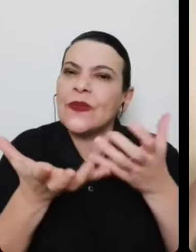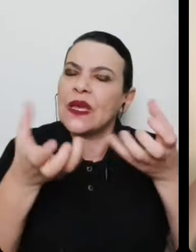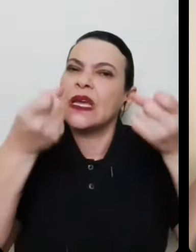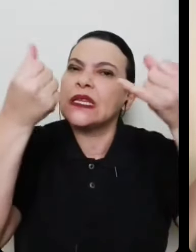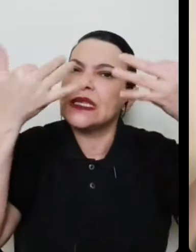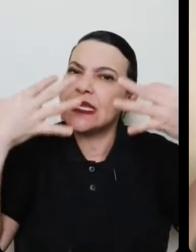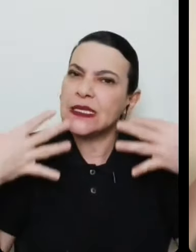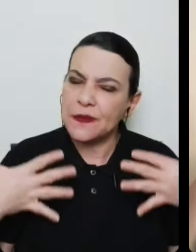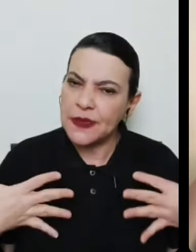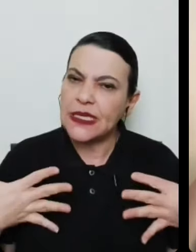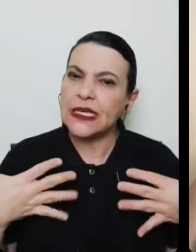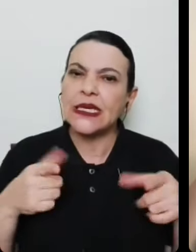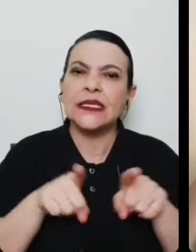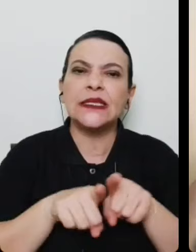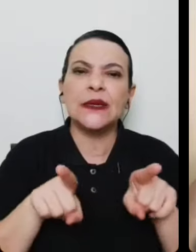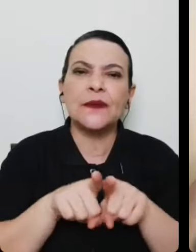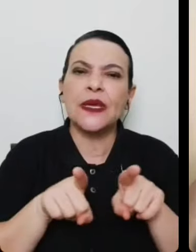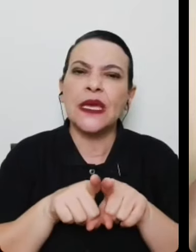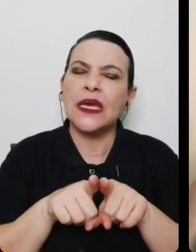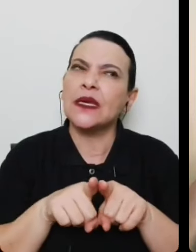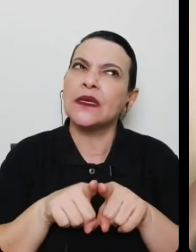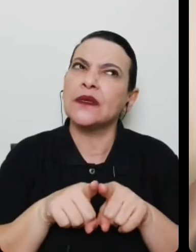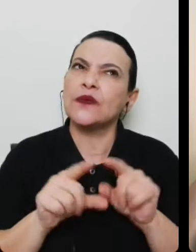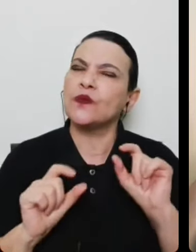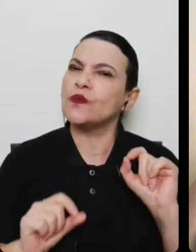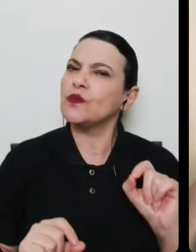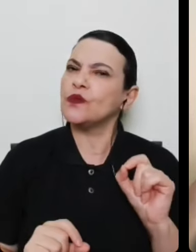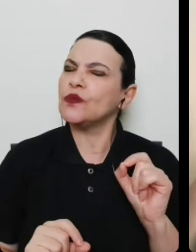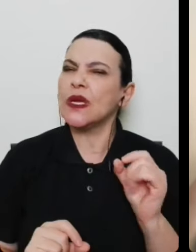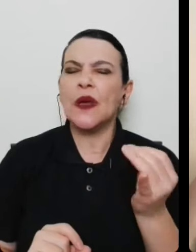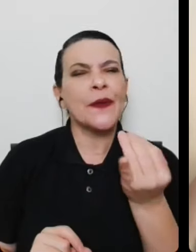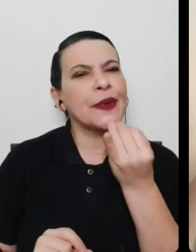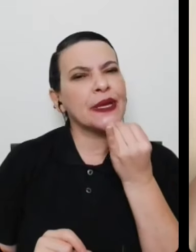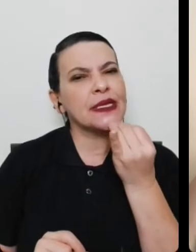pouquinho, né, Leonardo, sobre essa questão